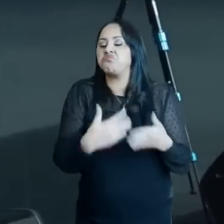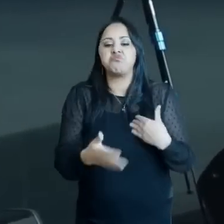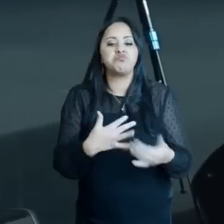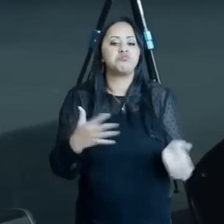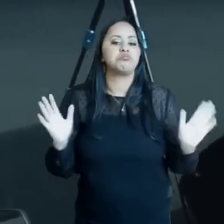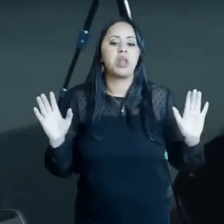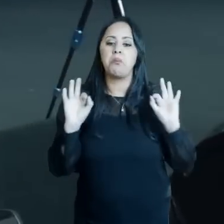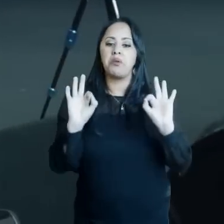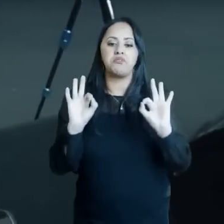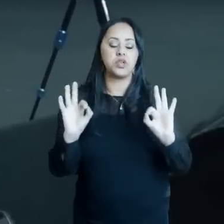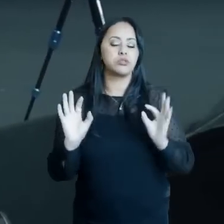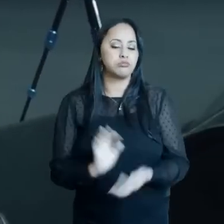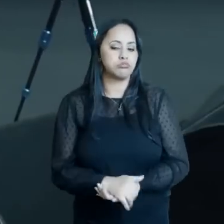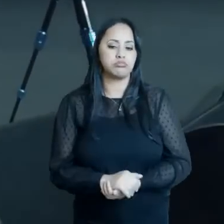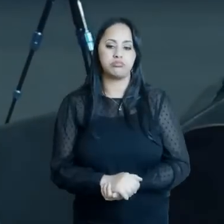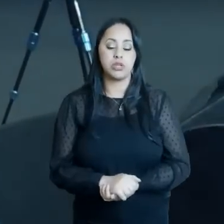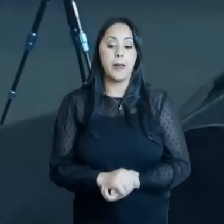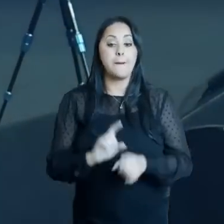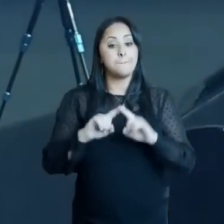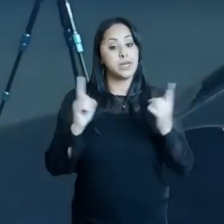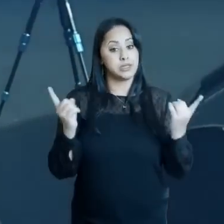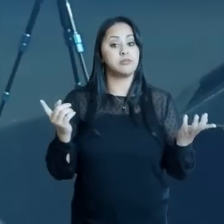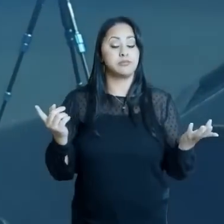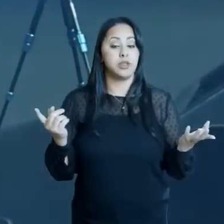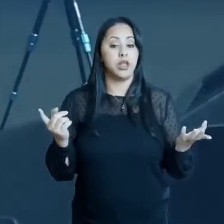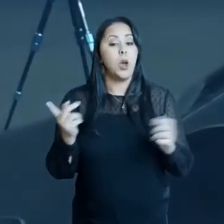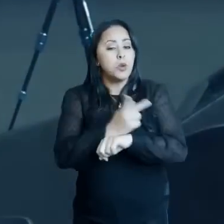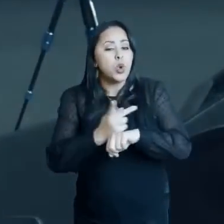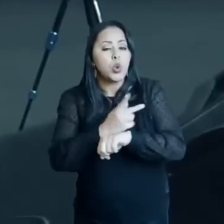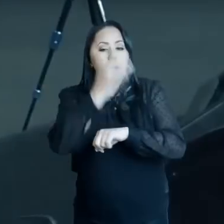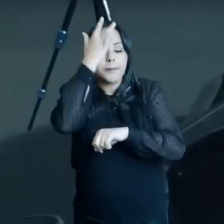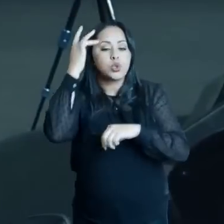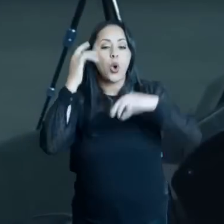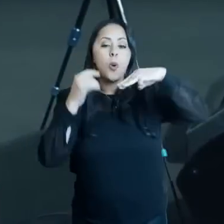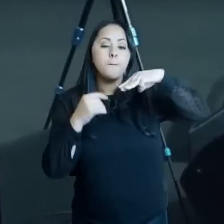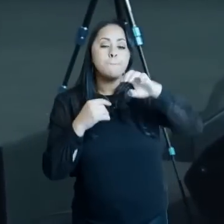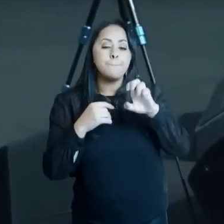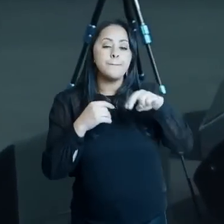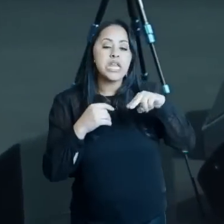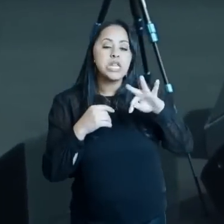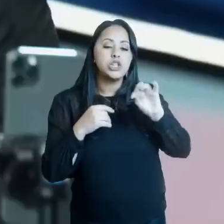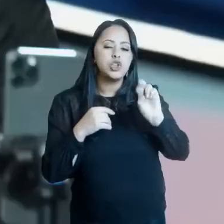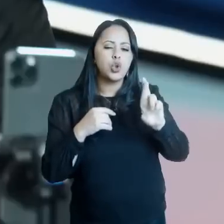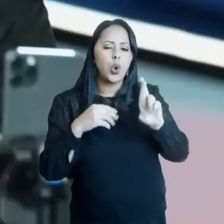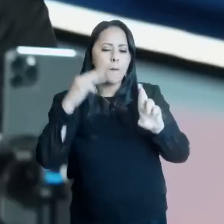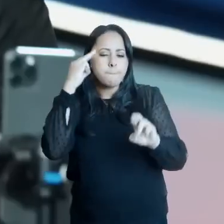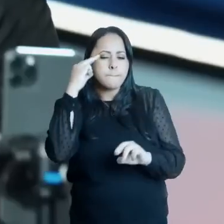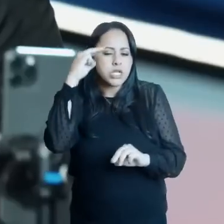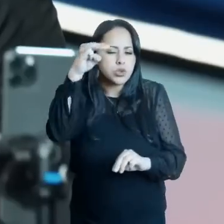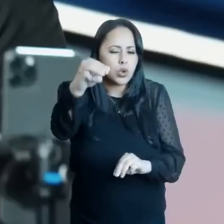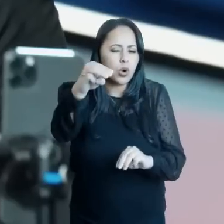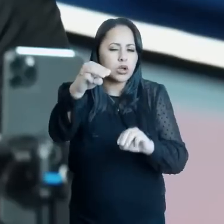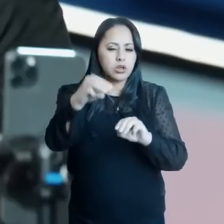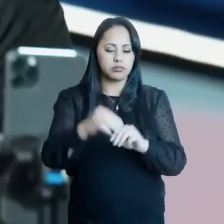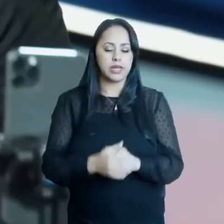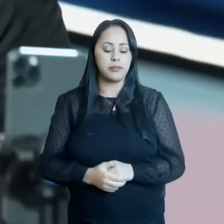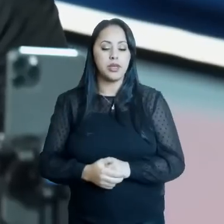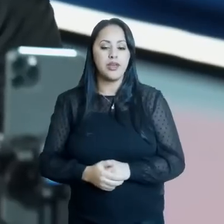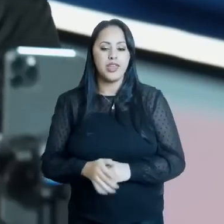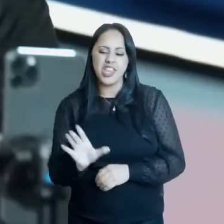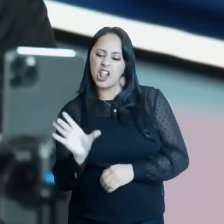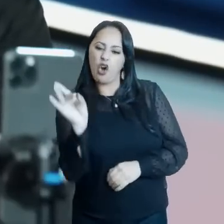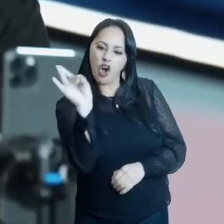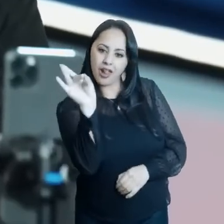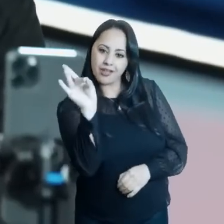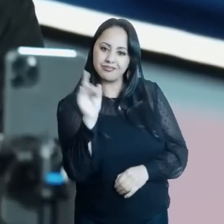aquilo, perfeito, não tem problema nenhum. Mas procure um mentor, alguém que já fez aquilo que você quer fazer e cola